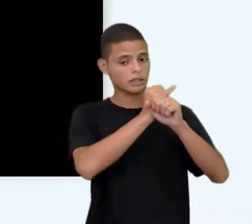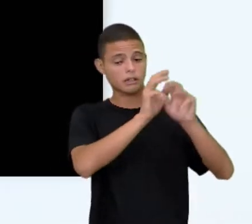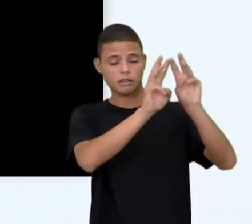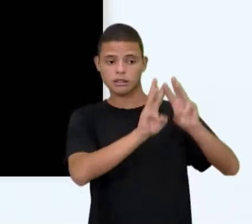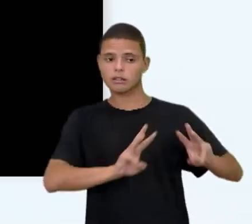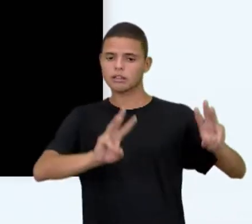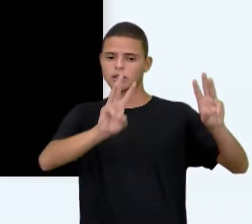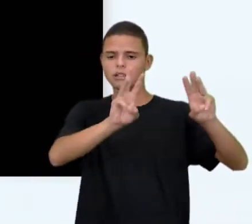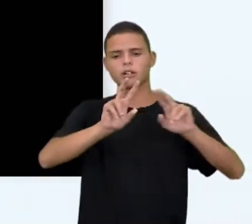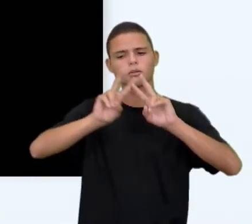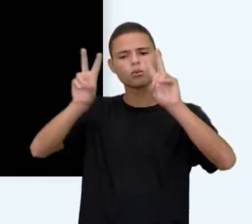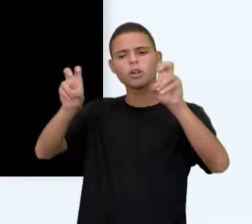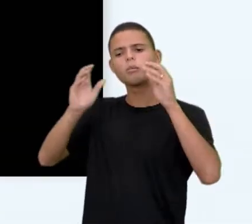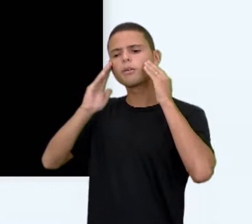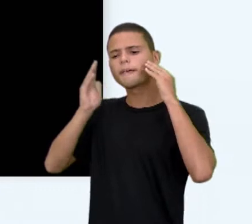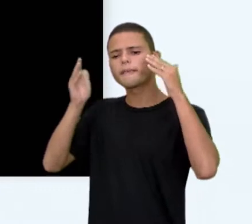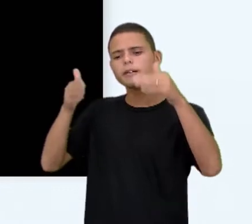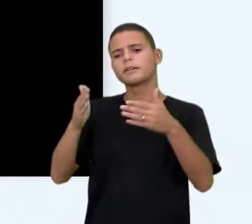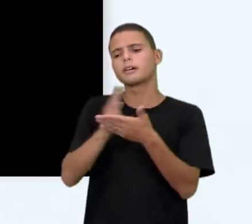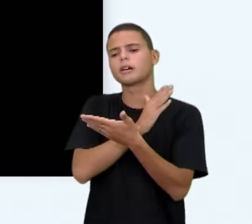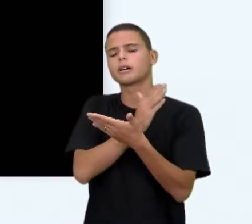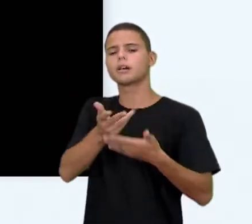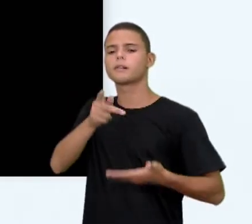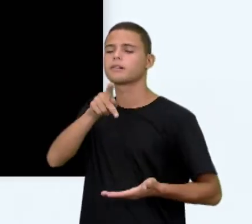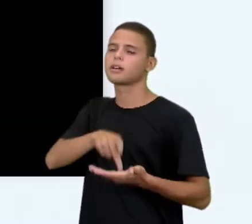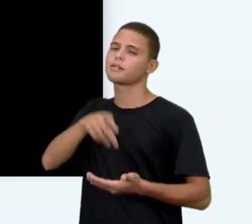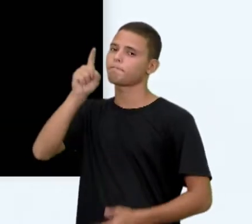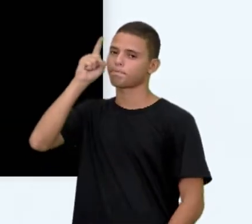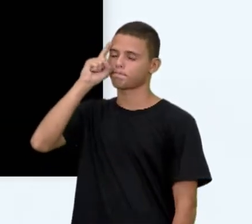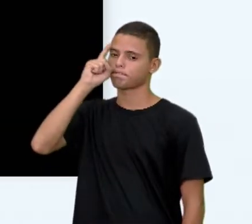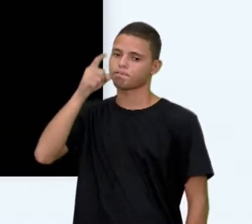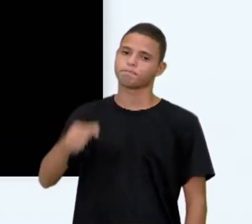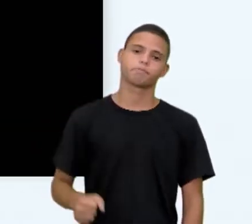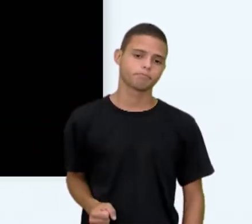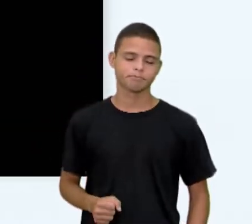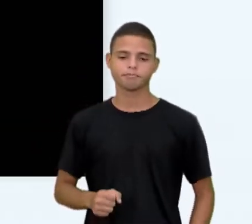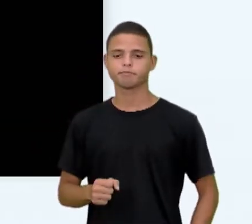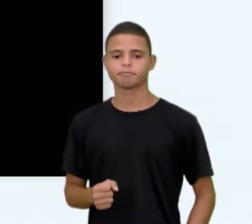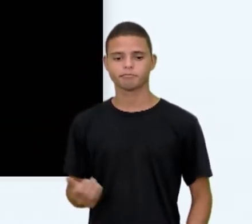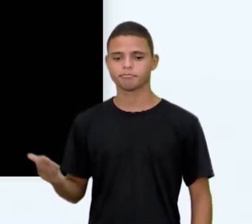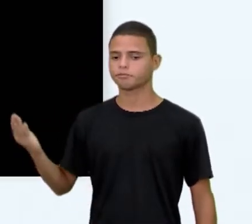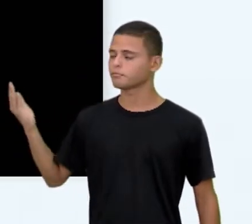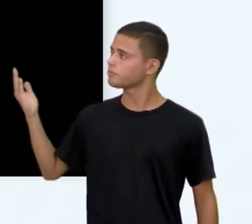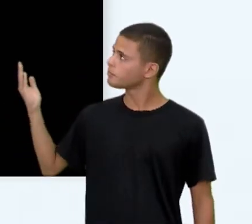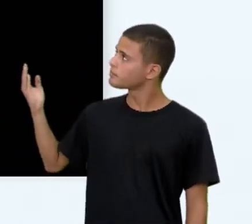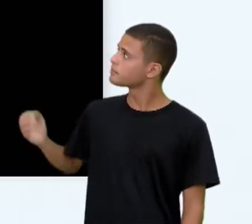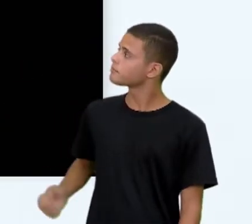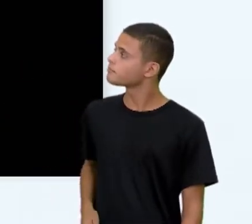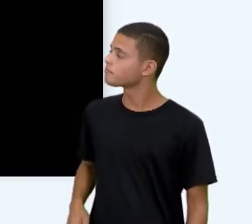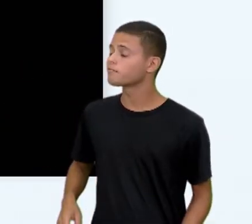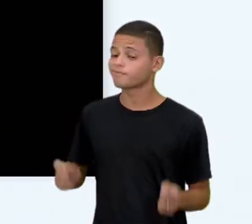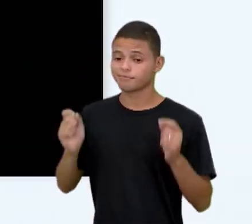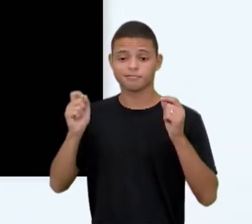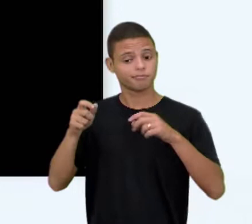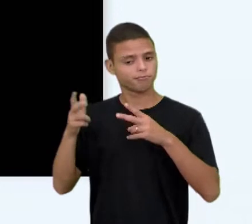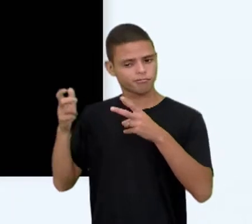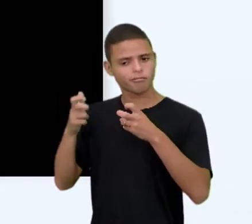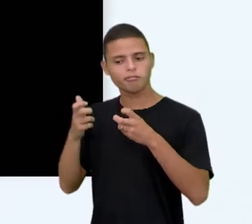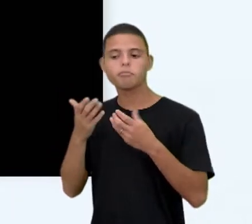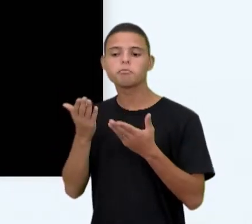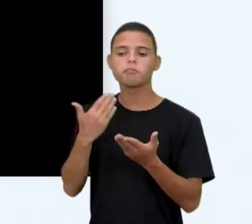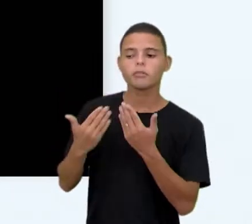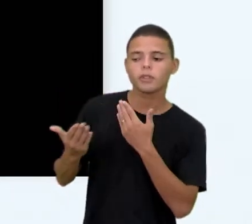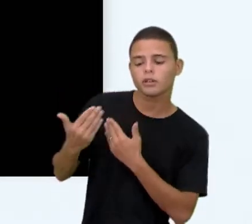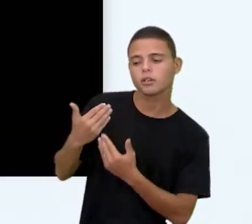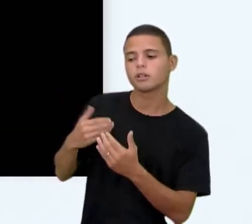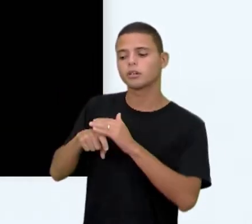estão concentrados em fatos de nosso cotidiano. Neste cartoon, podemos notar uma conversa entre a